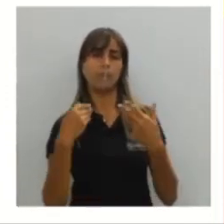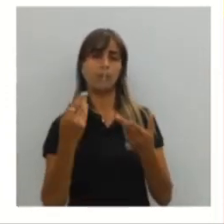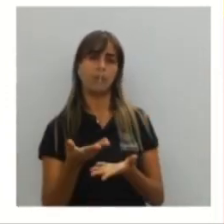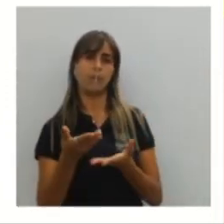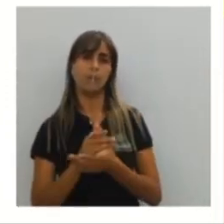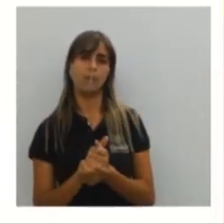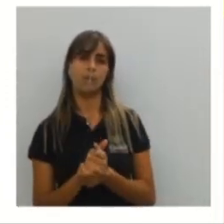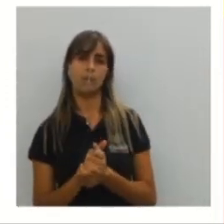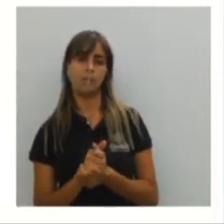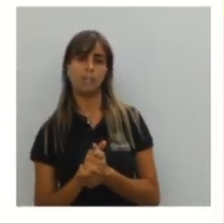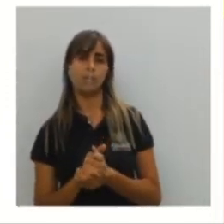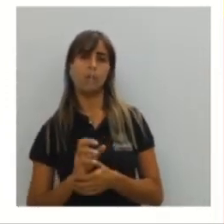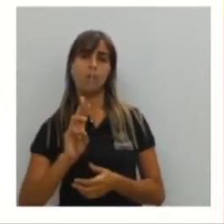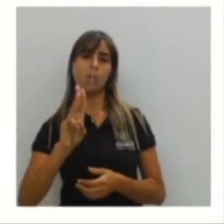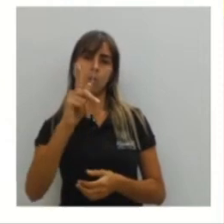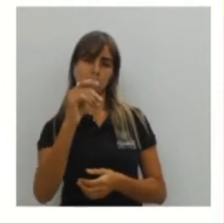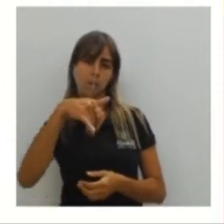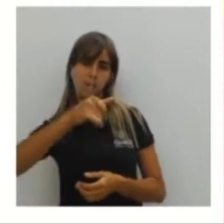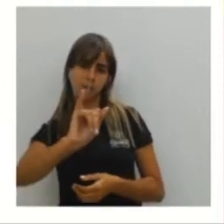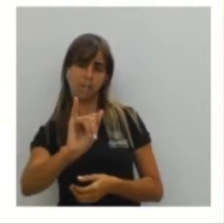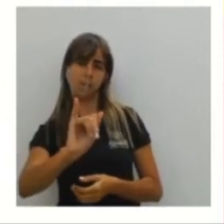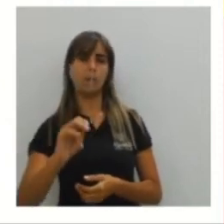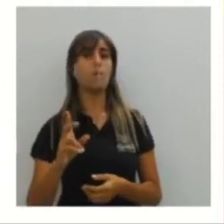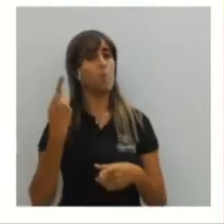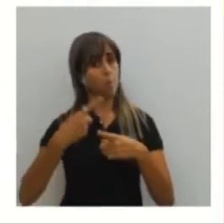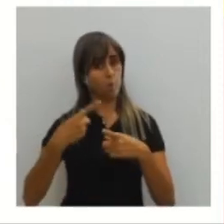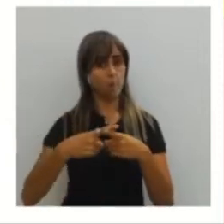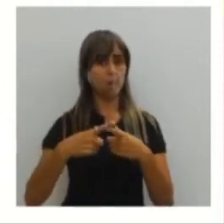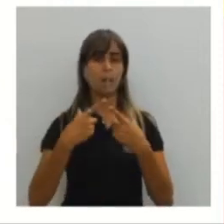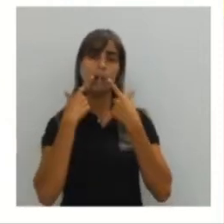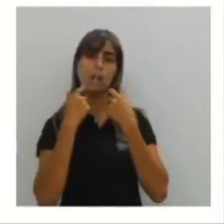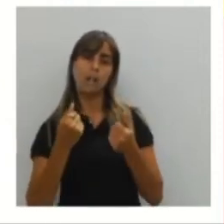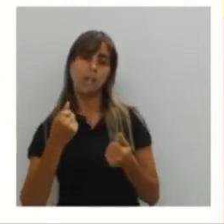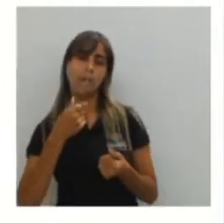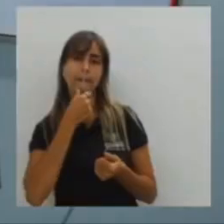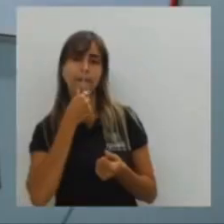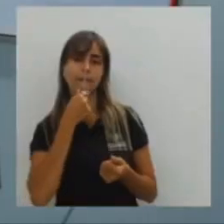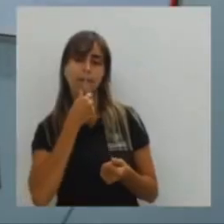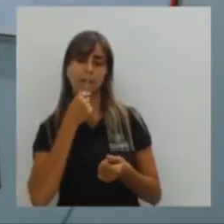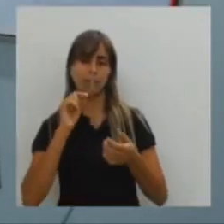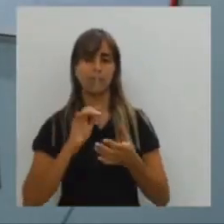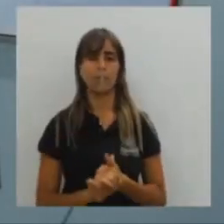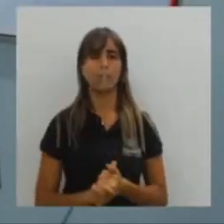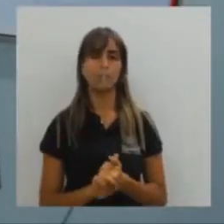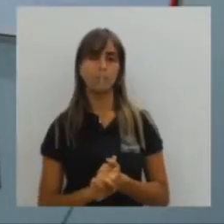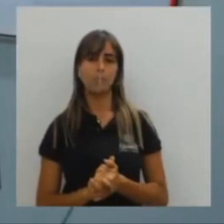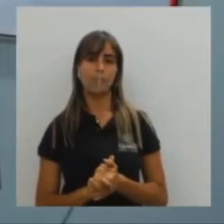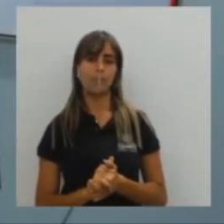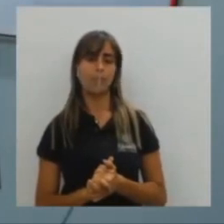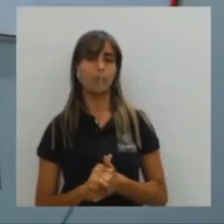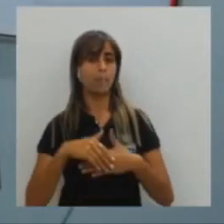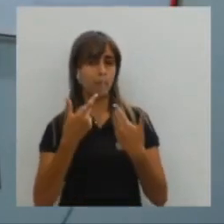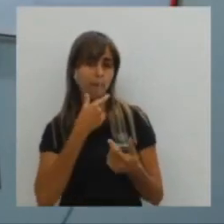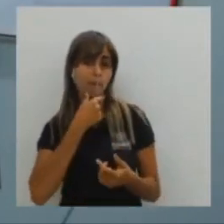did you go to the mall? Why? Why é um dos porquês da língua inglesa. E aí pode cortar a tela para mim novamente, tá certo?